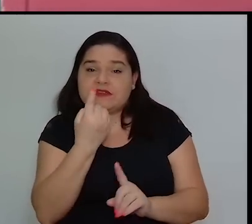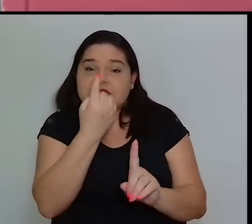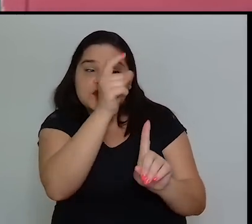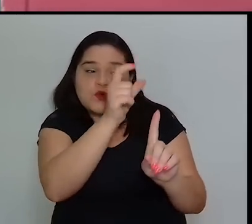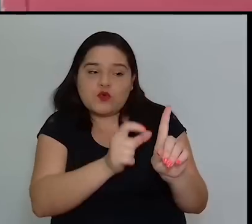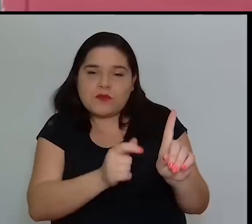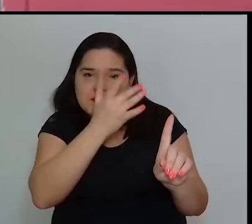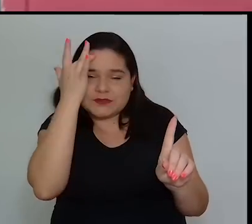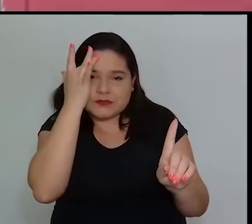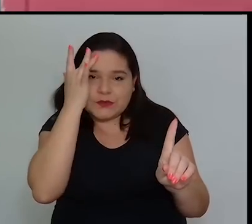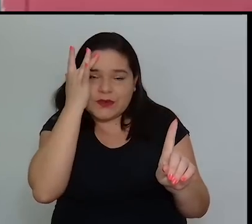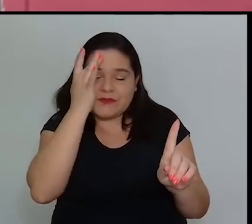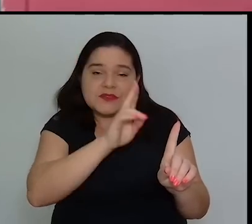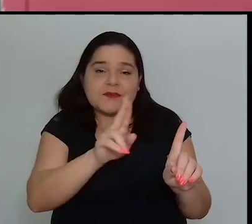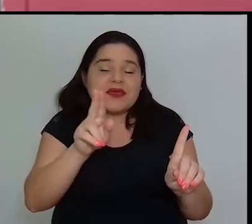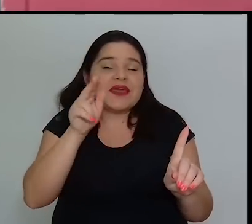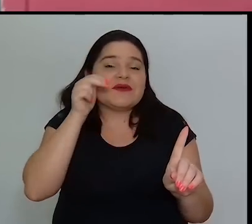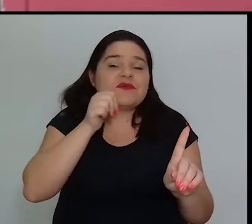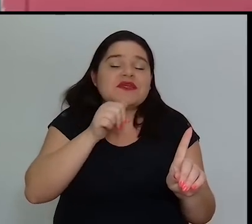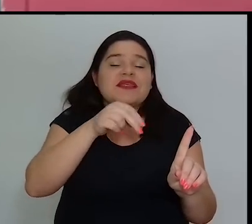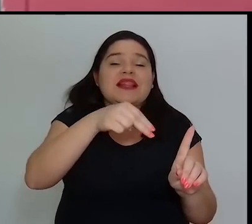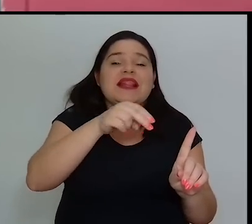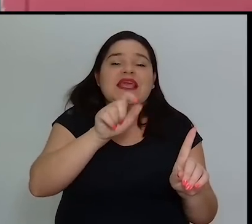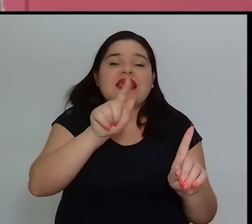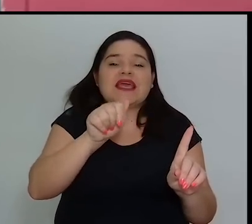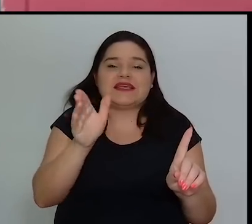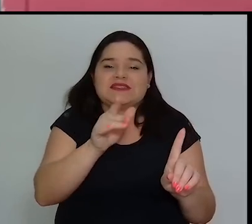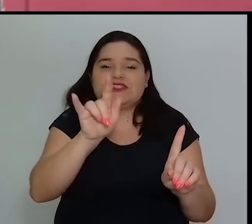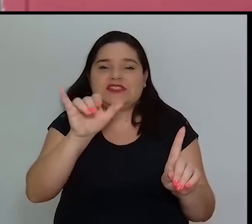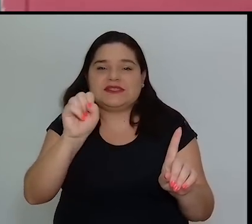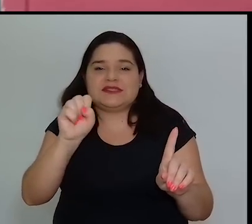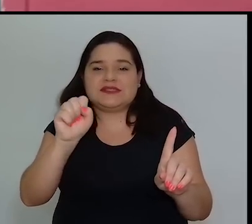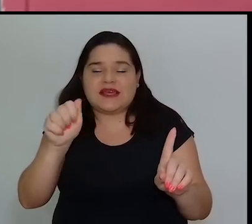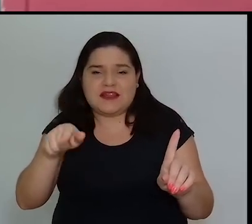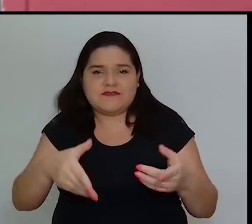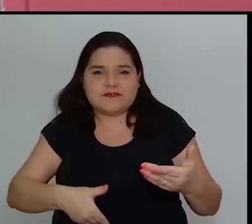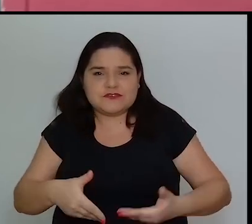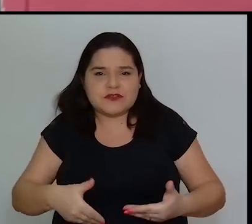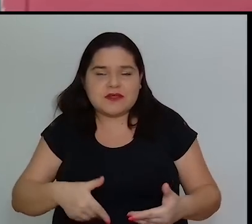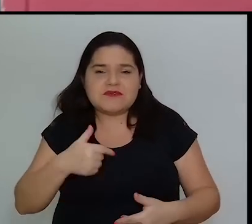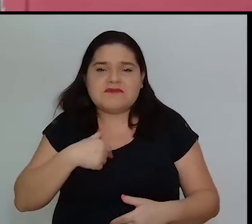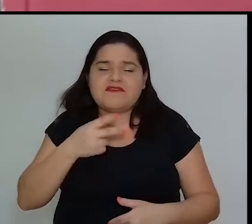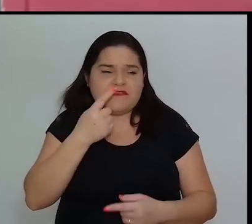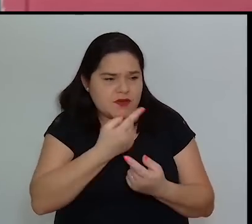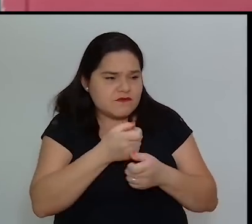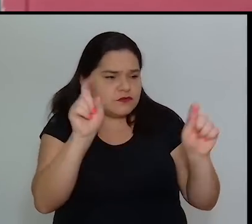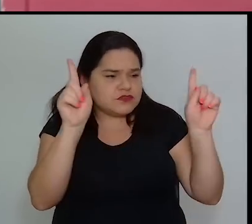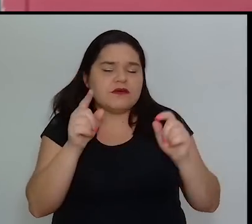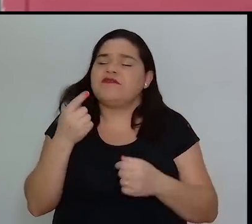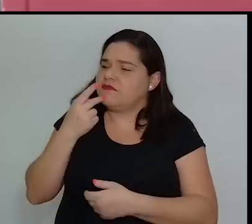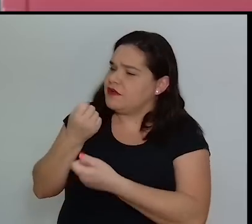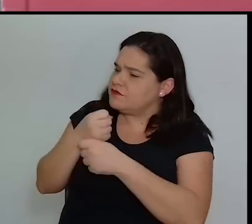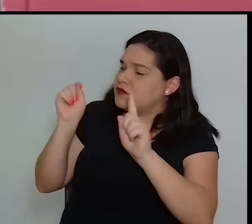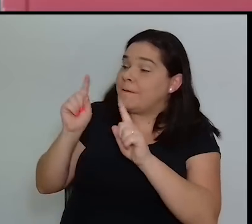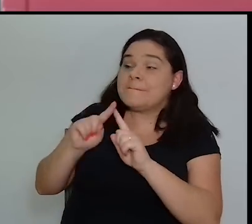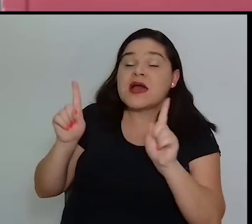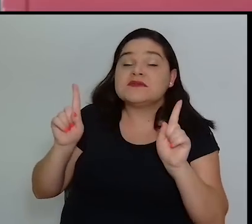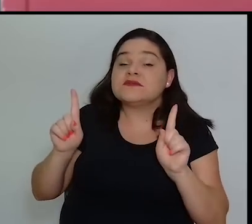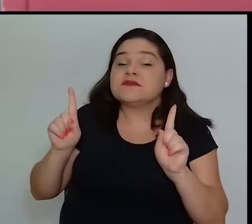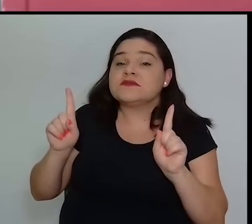que era a negagisa que era minha minha funcionária na época e eu dizer não a gente vai fazer a revolução é o dizia então e ela dizia mas eu não vou ficar